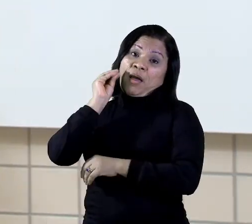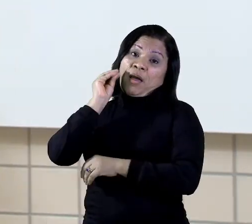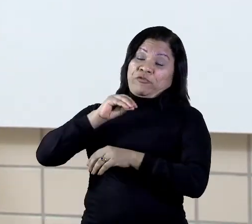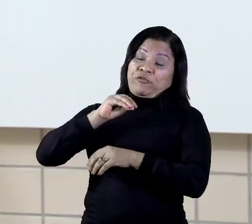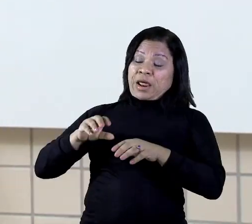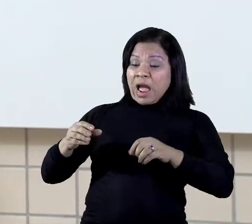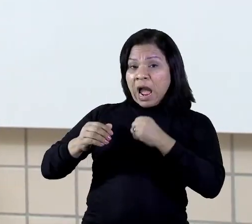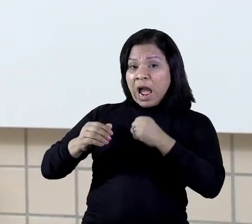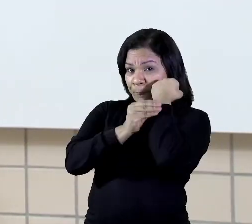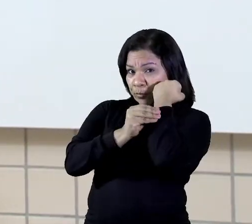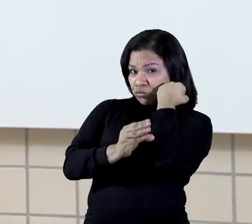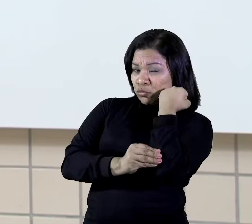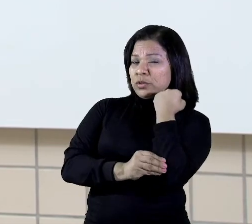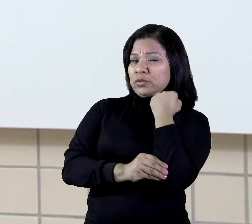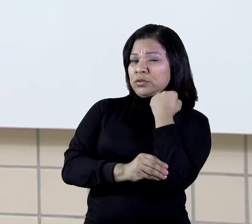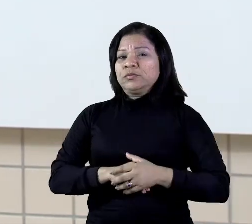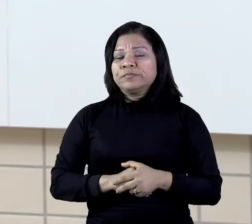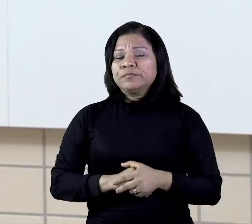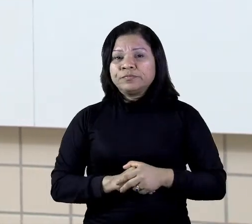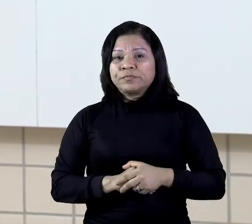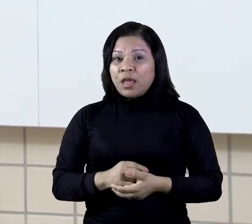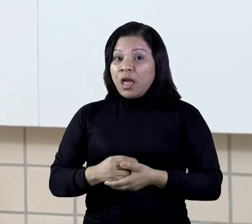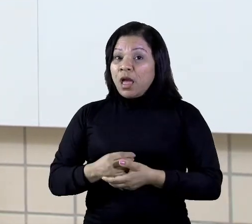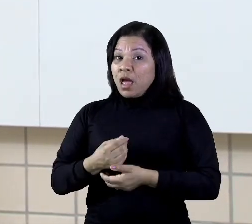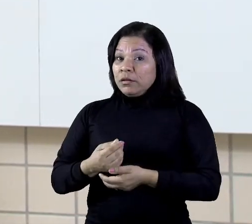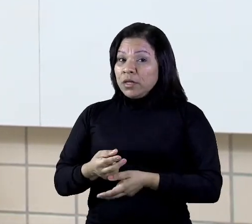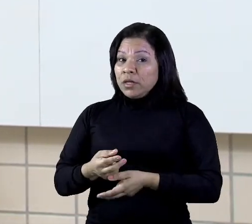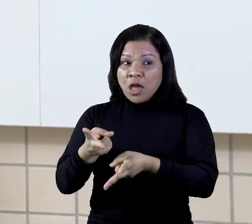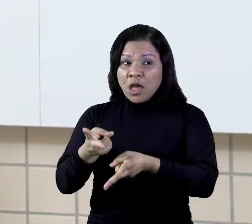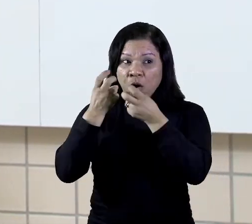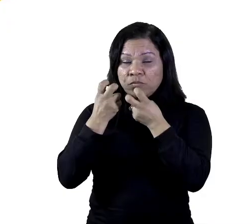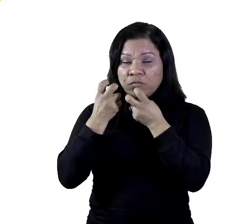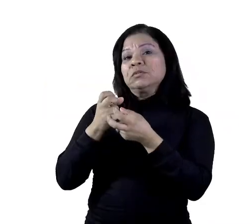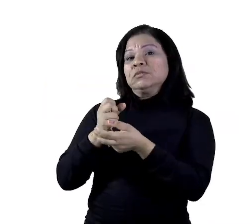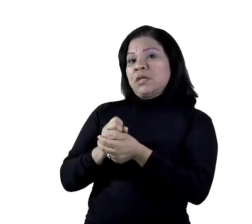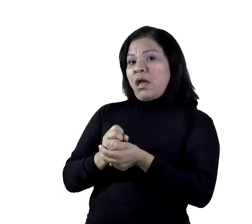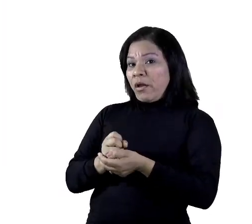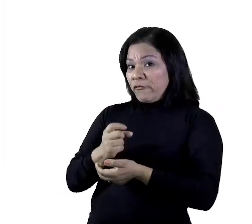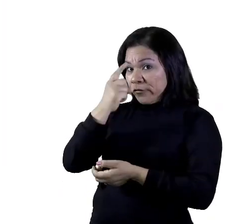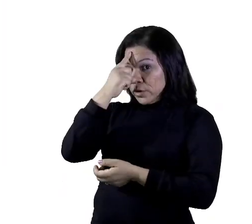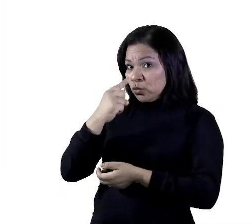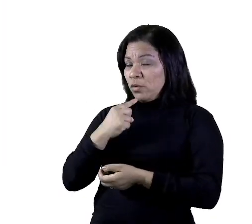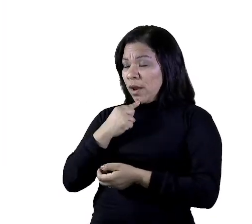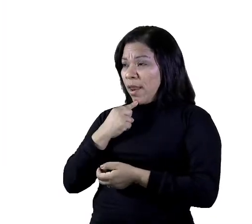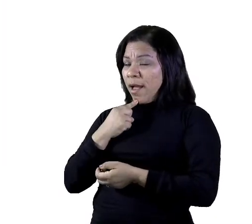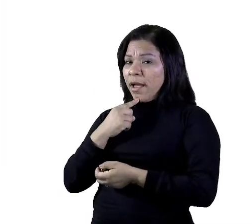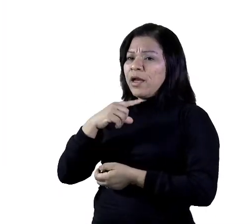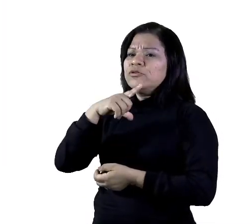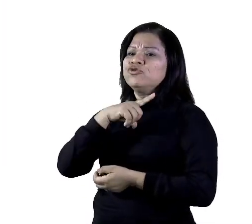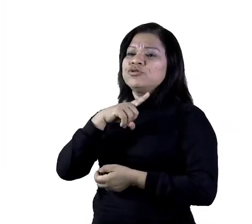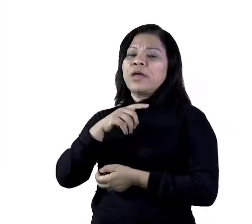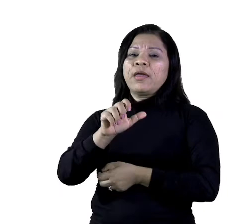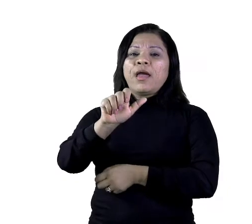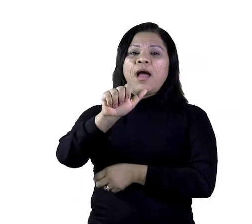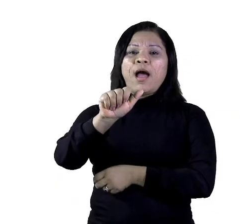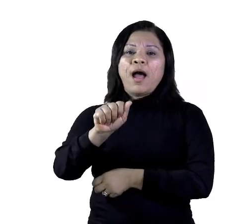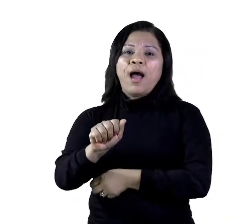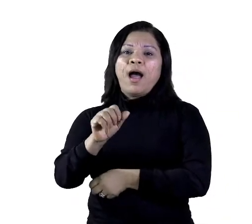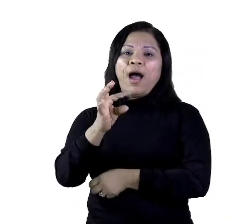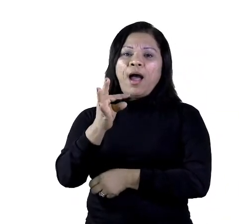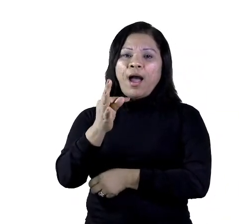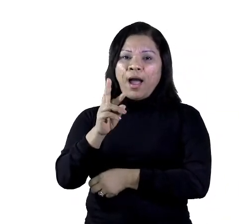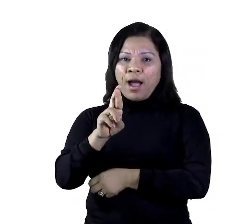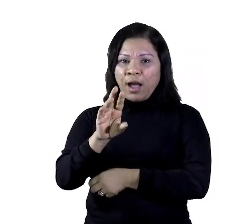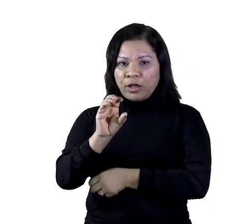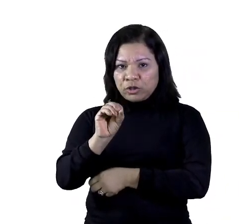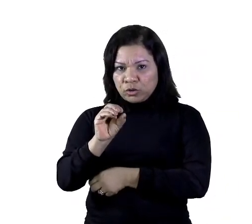aí o slide aí na tela de vocês, nós temos a atrofia. Atrofia mostra bem ali o músculo